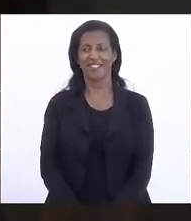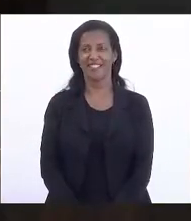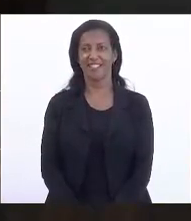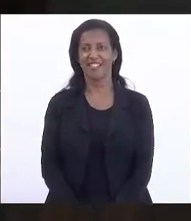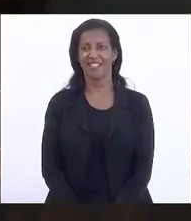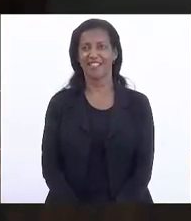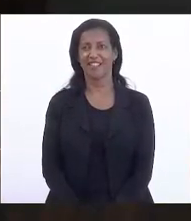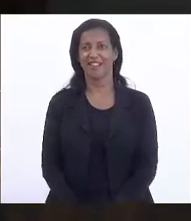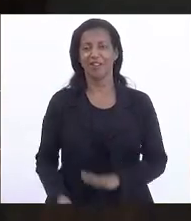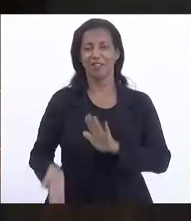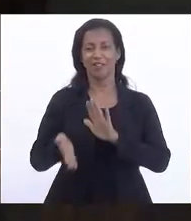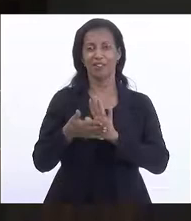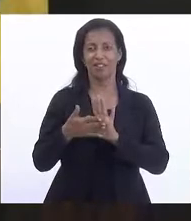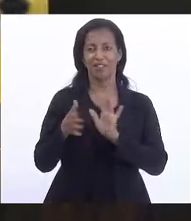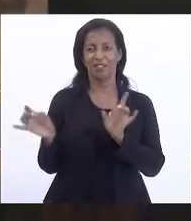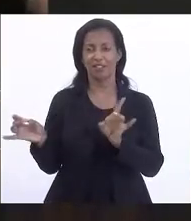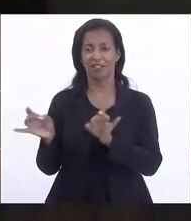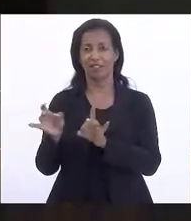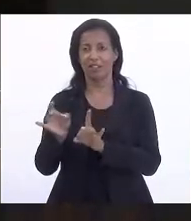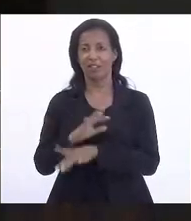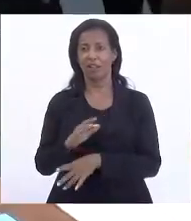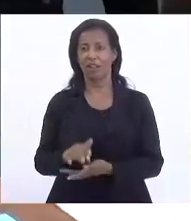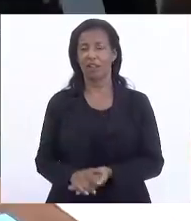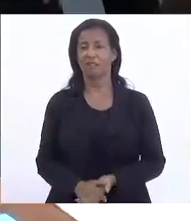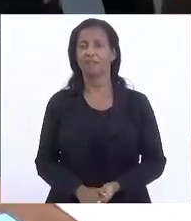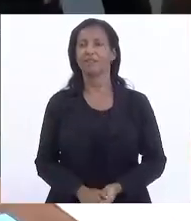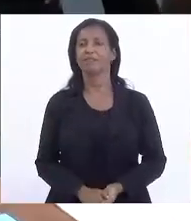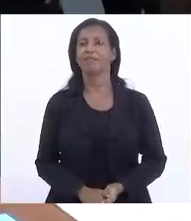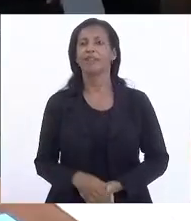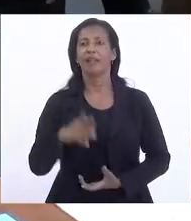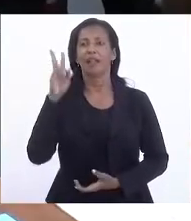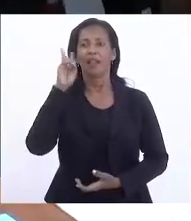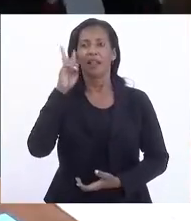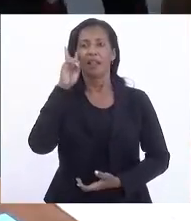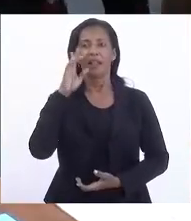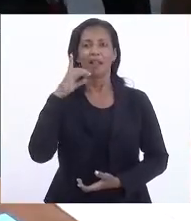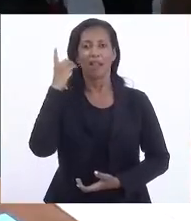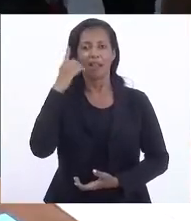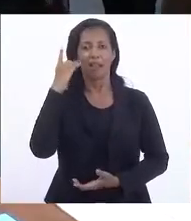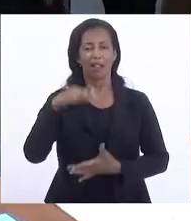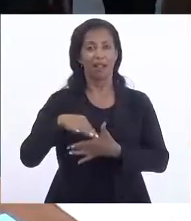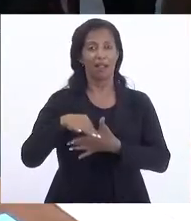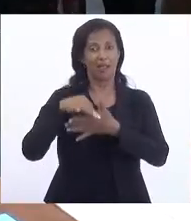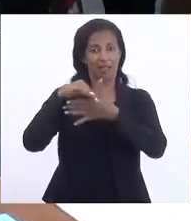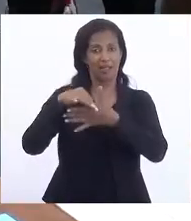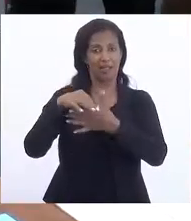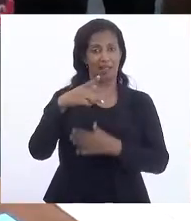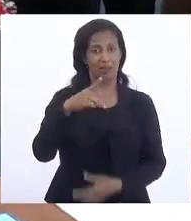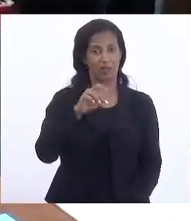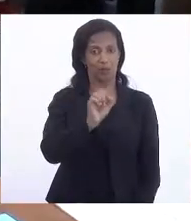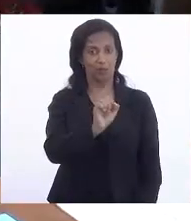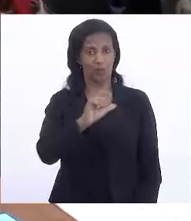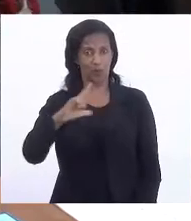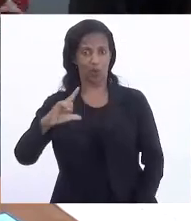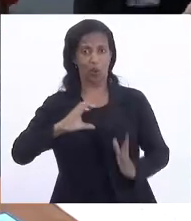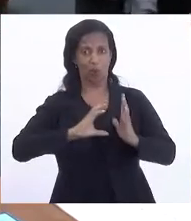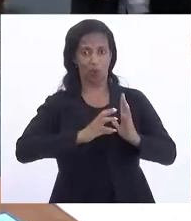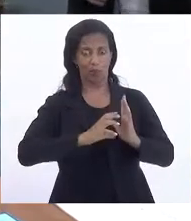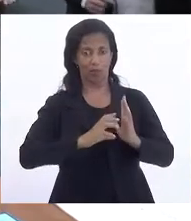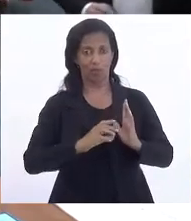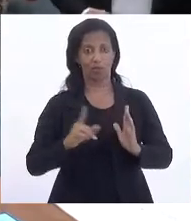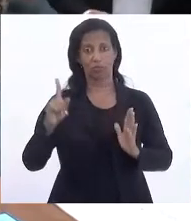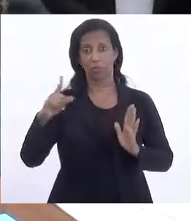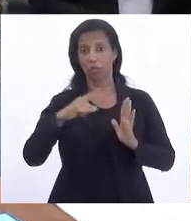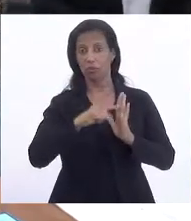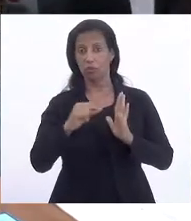Os pareceres emitidos, quero dizer, lembrar a deputada líder do PSOL, que é um destaque, ele está prejudicado, está?